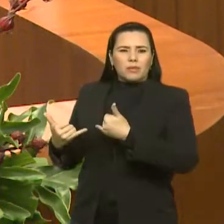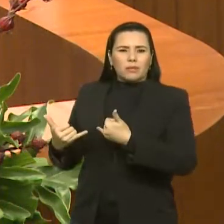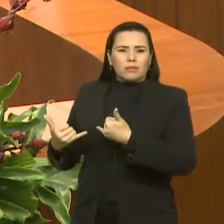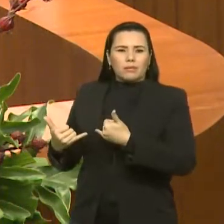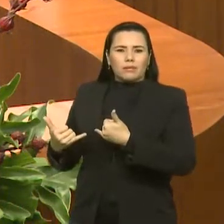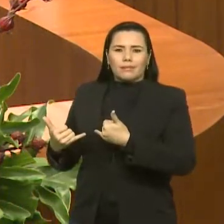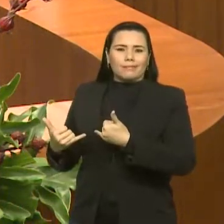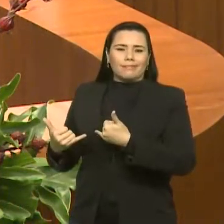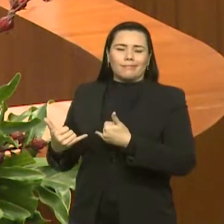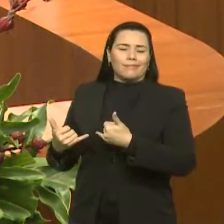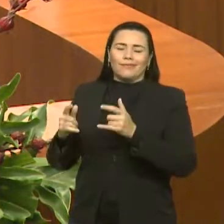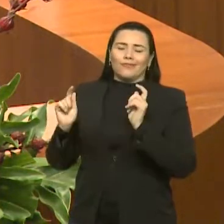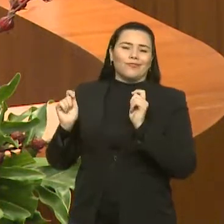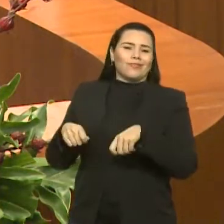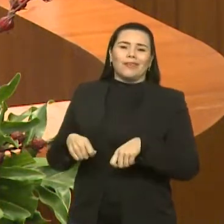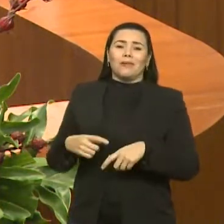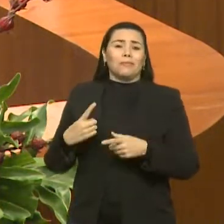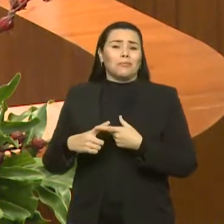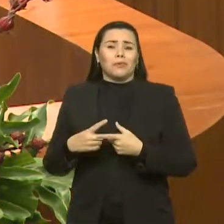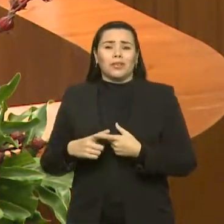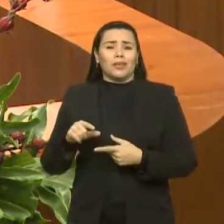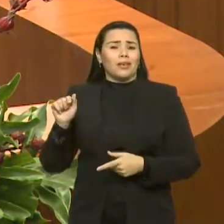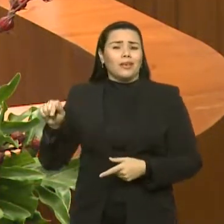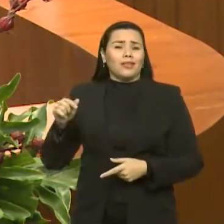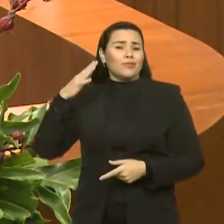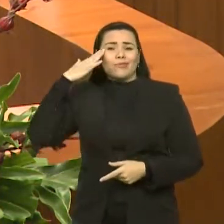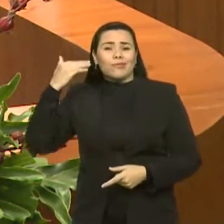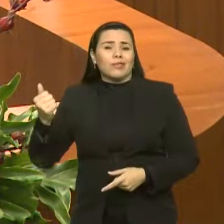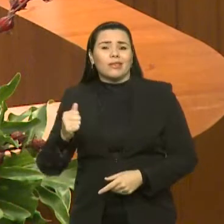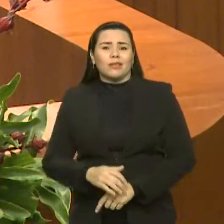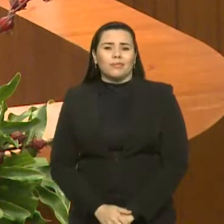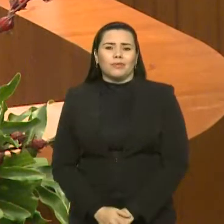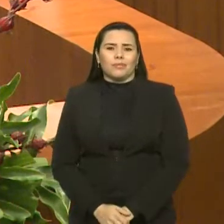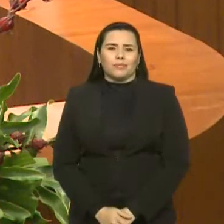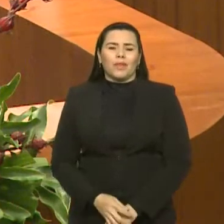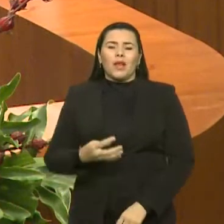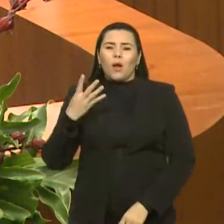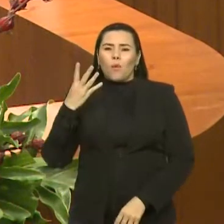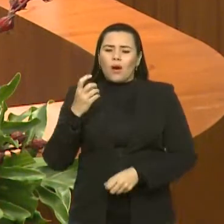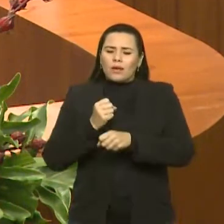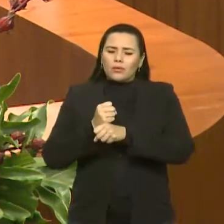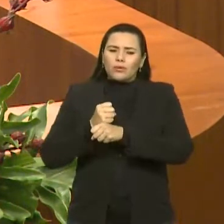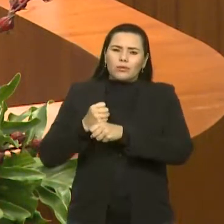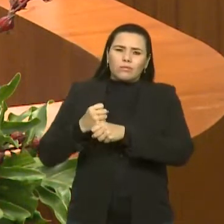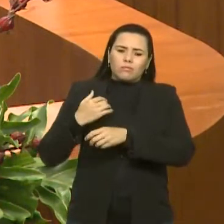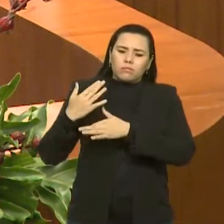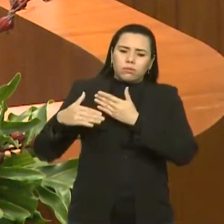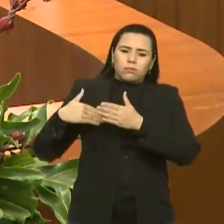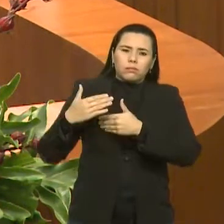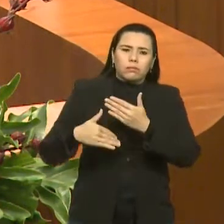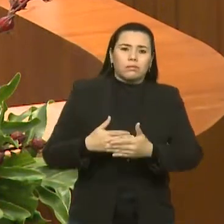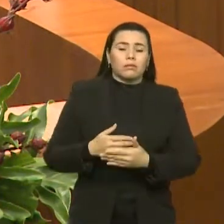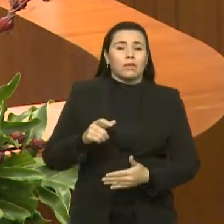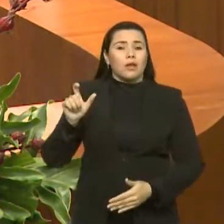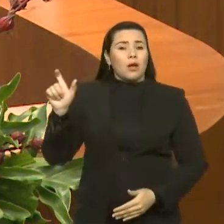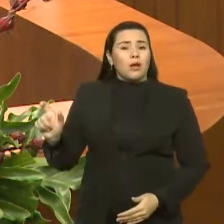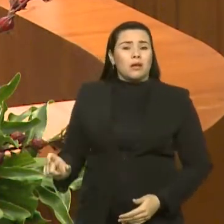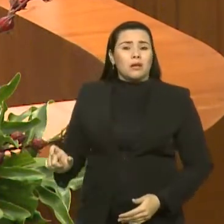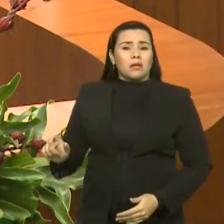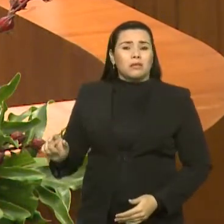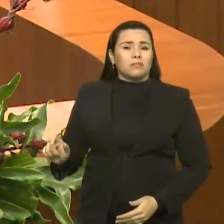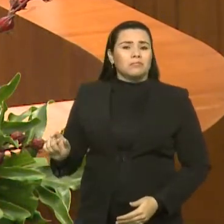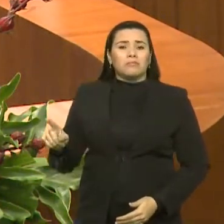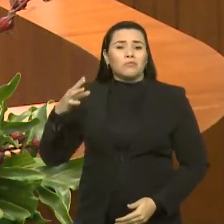sabe nada o que foi ocorrido ao longo desses últimos 4 anos. Não tem conhecimento, não